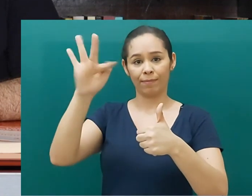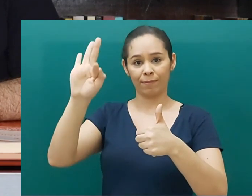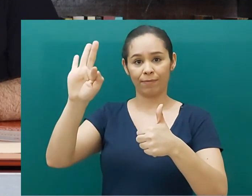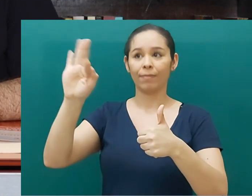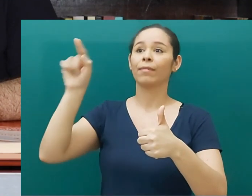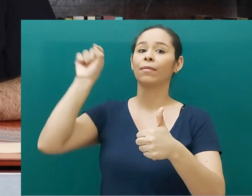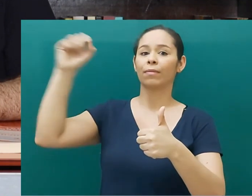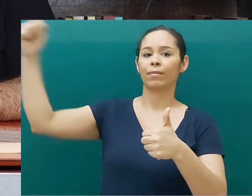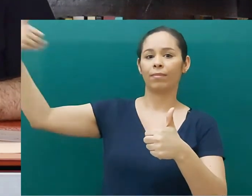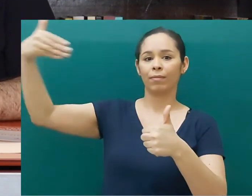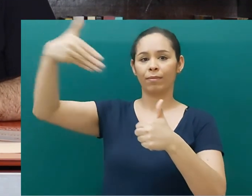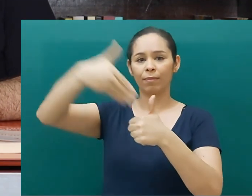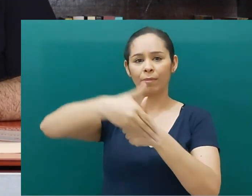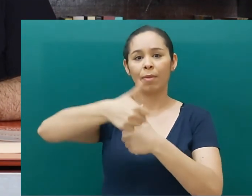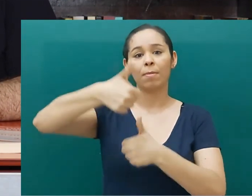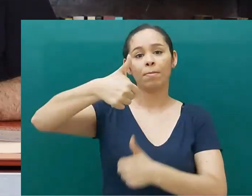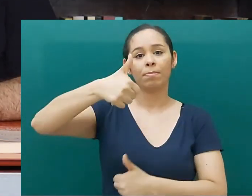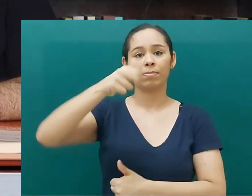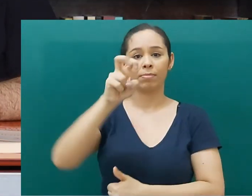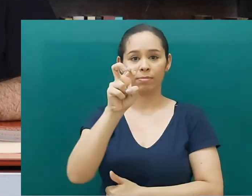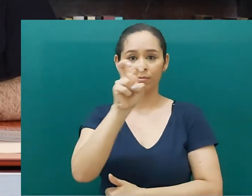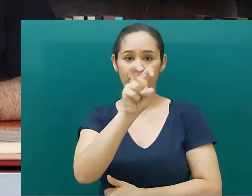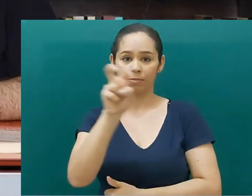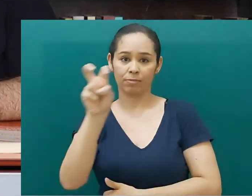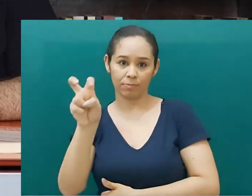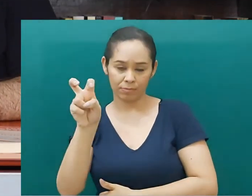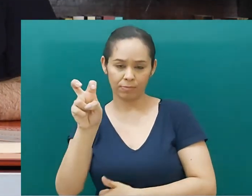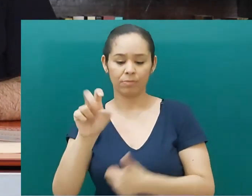que aconteceu entre 1555 e